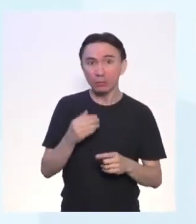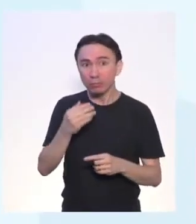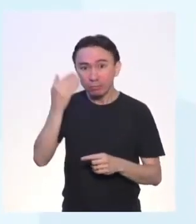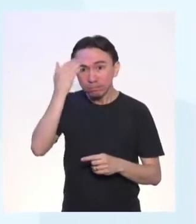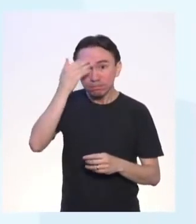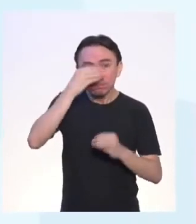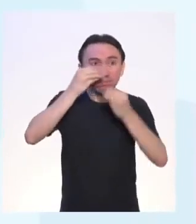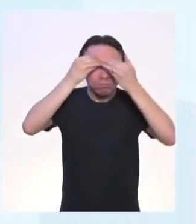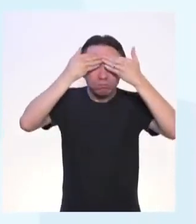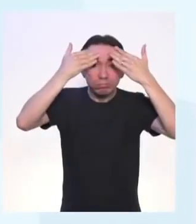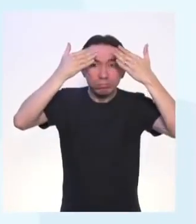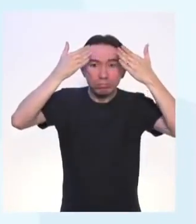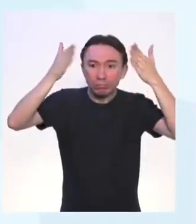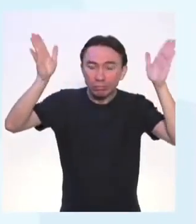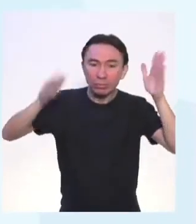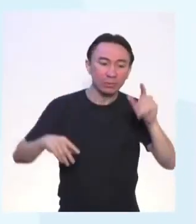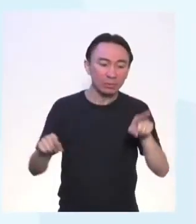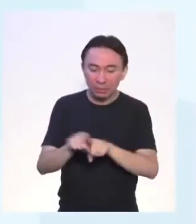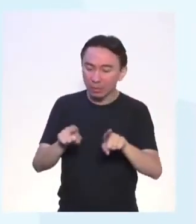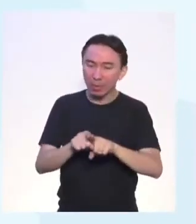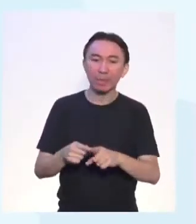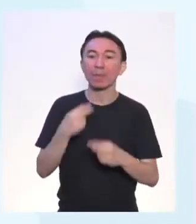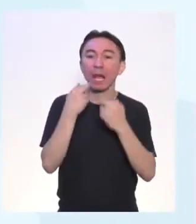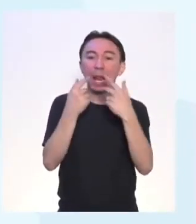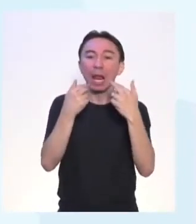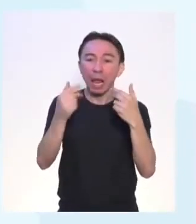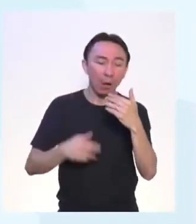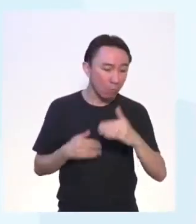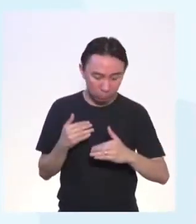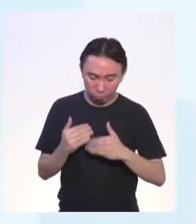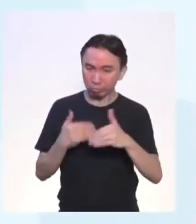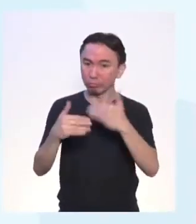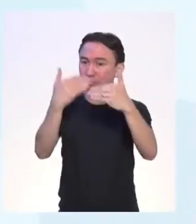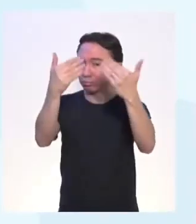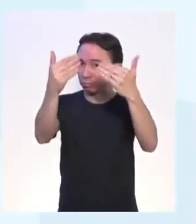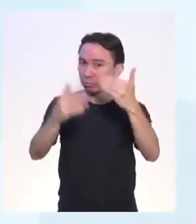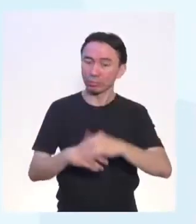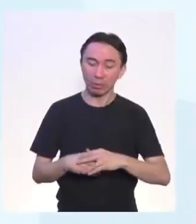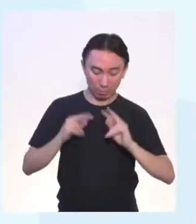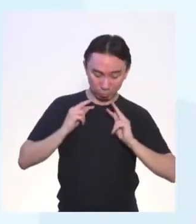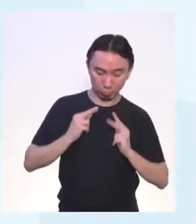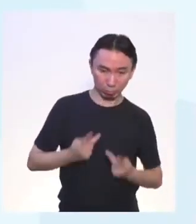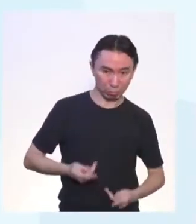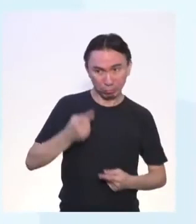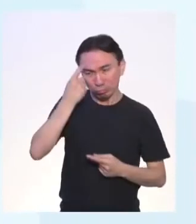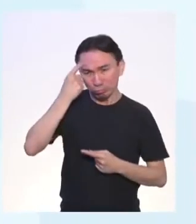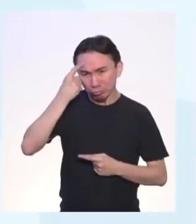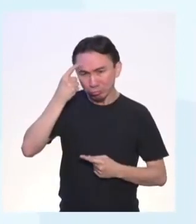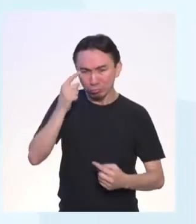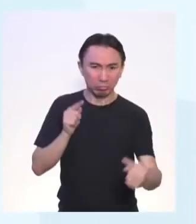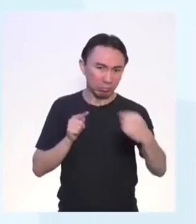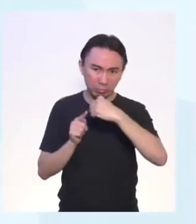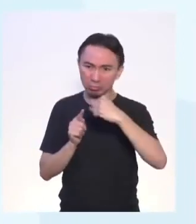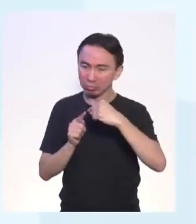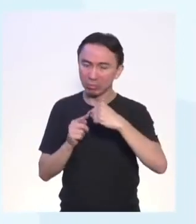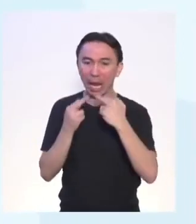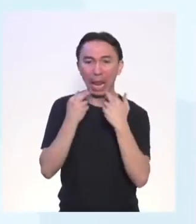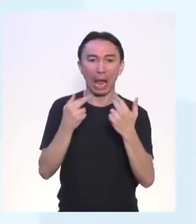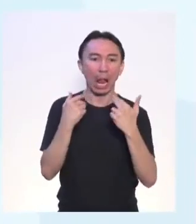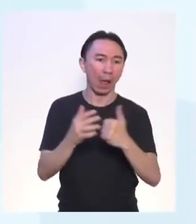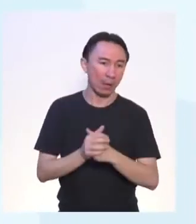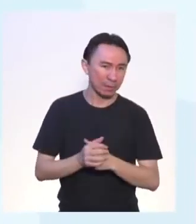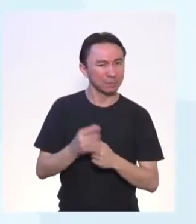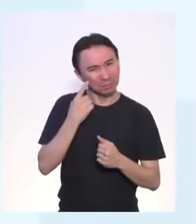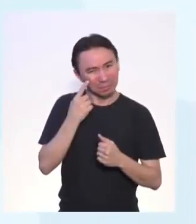também progride, já que ela materializa o pensamento humano. As variações linguísticas ocorrem em